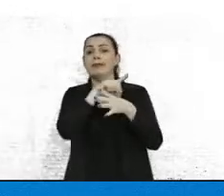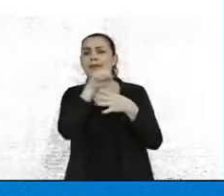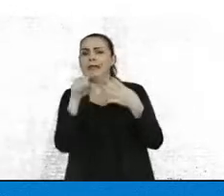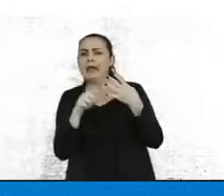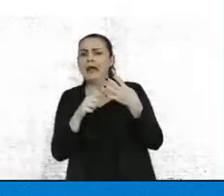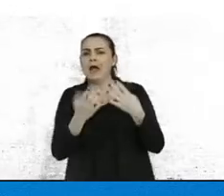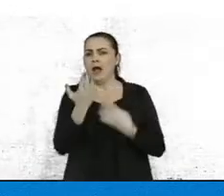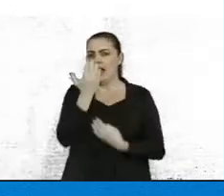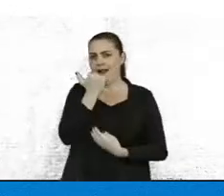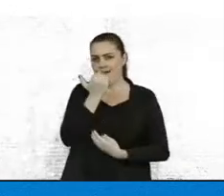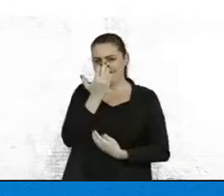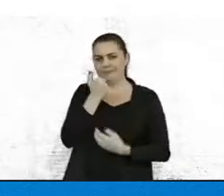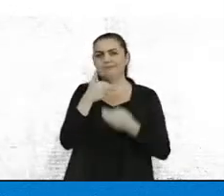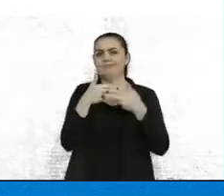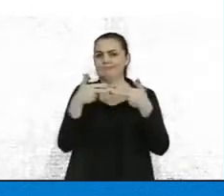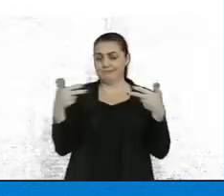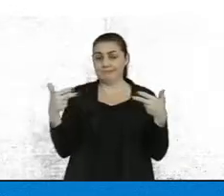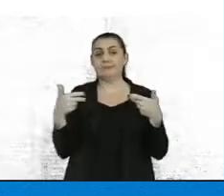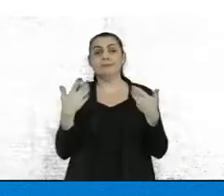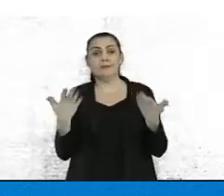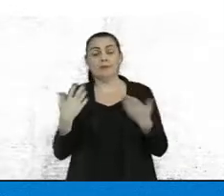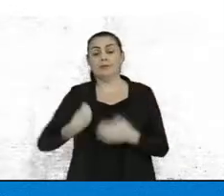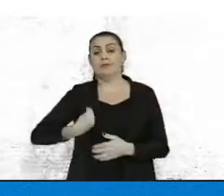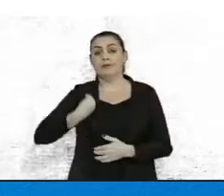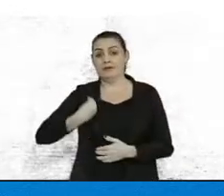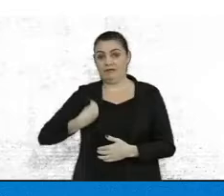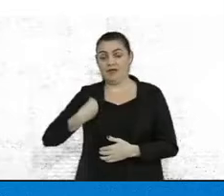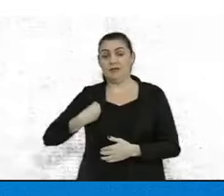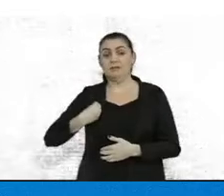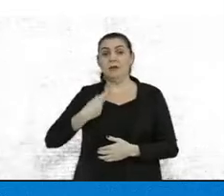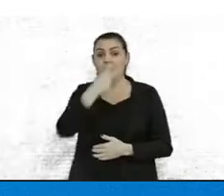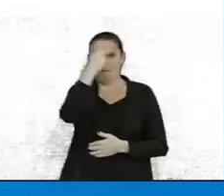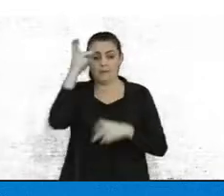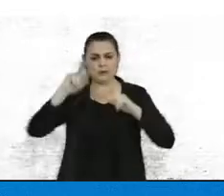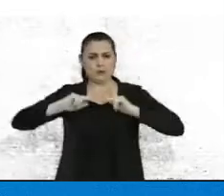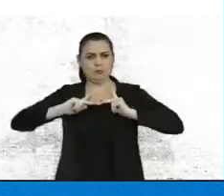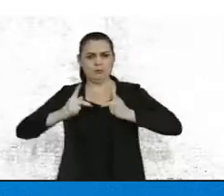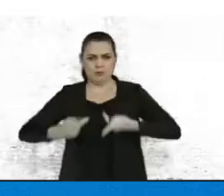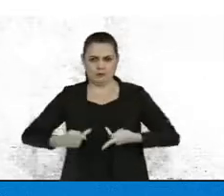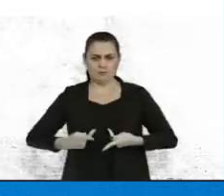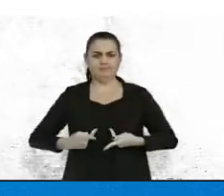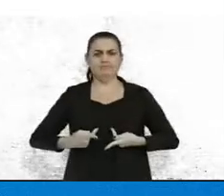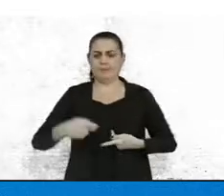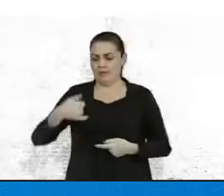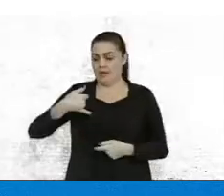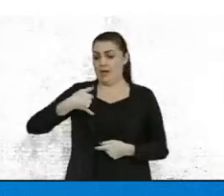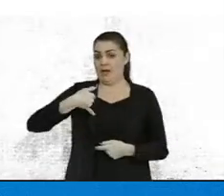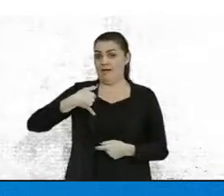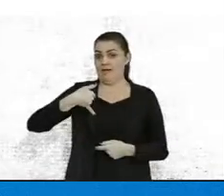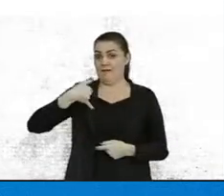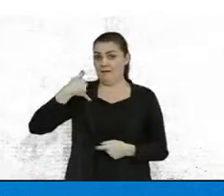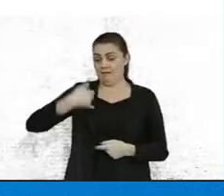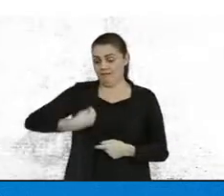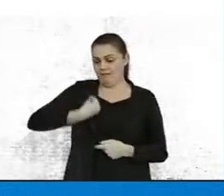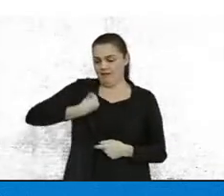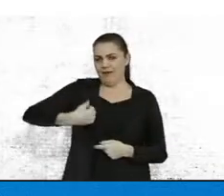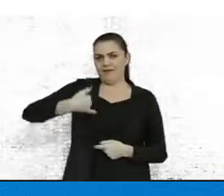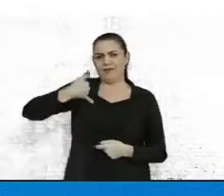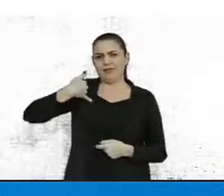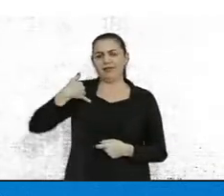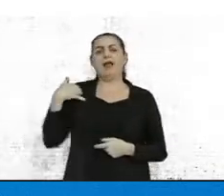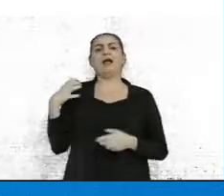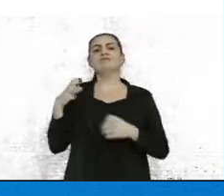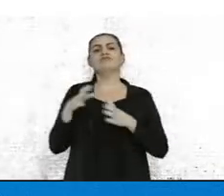os seres humanos, um ser humano, uma pessoa que viva por 80 anos, por exemplo, ela vai consumir